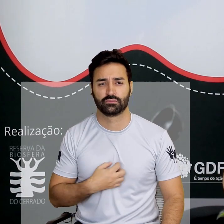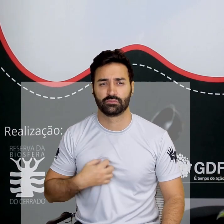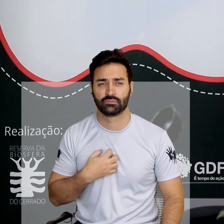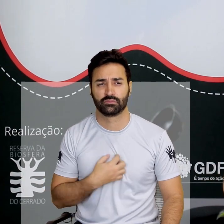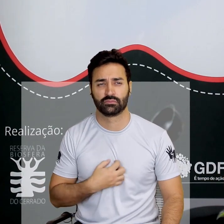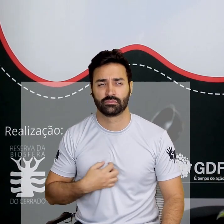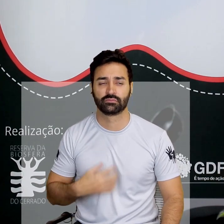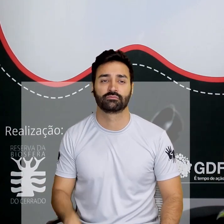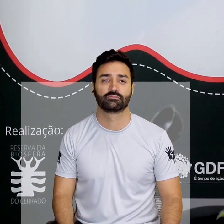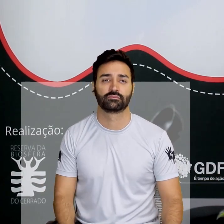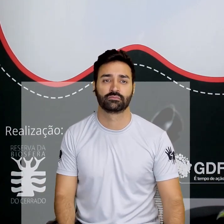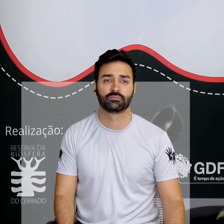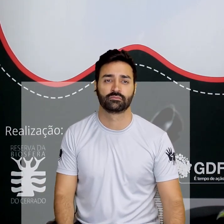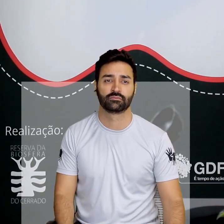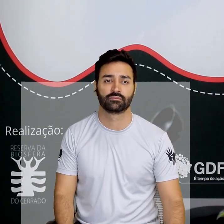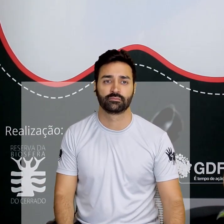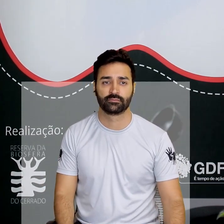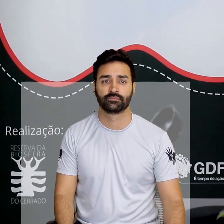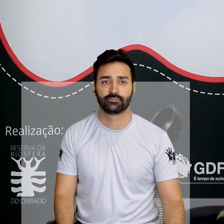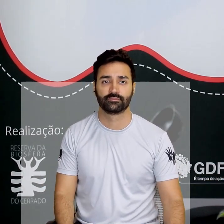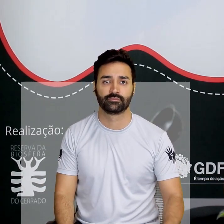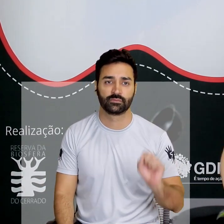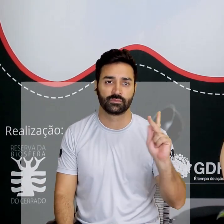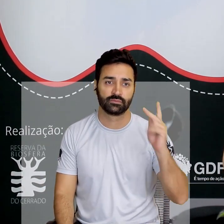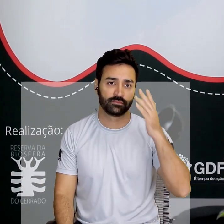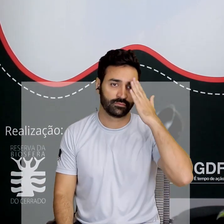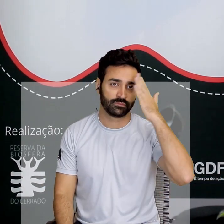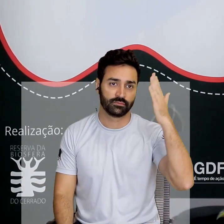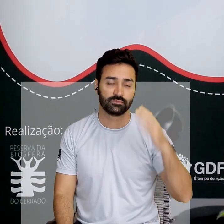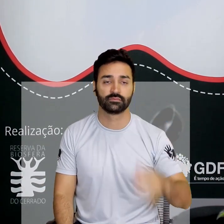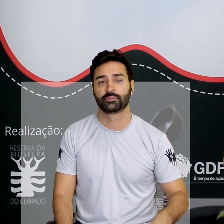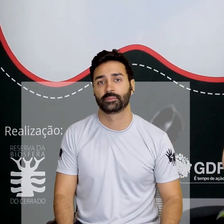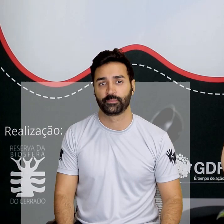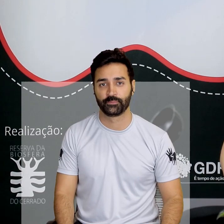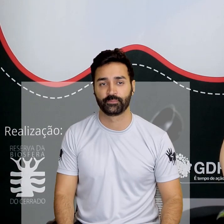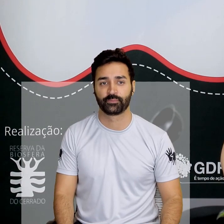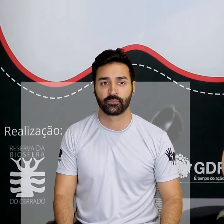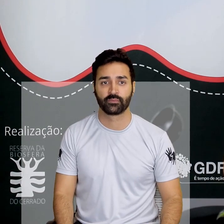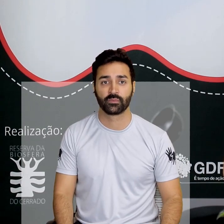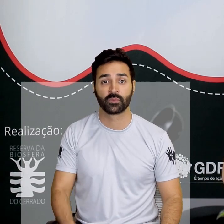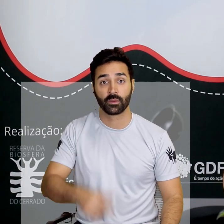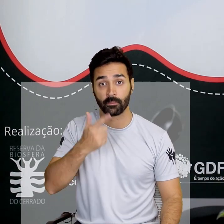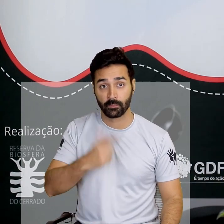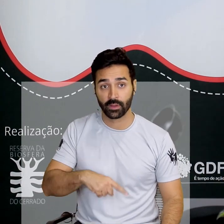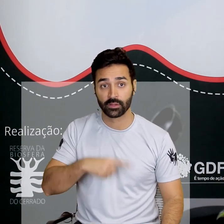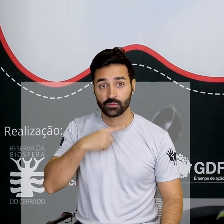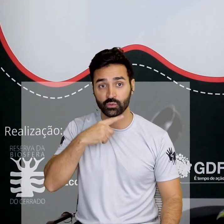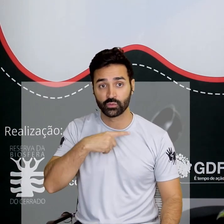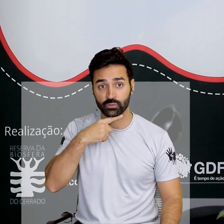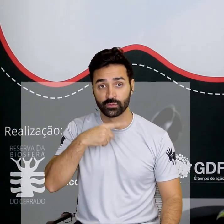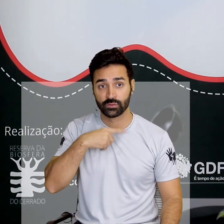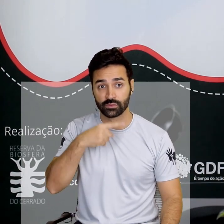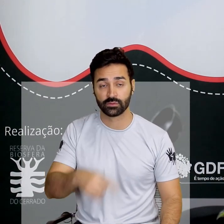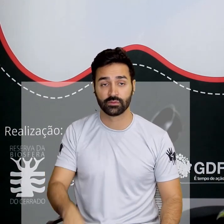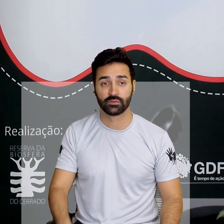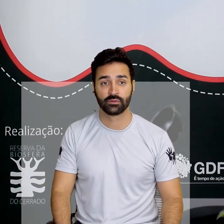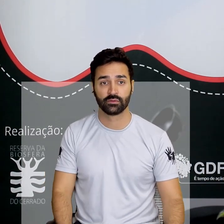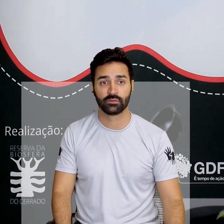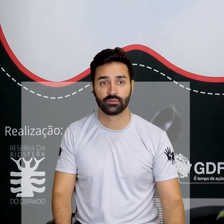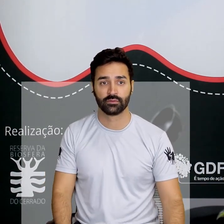Enjoo. Tá Ok? bom, obrigada. Por nada. Mais alguma dúvida?